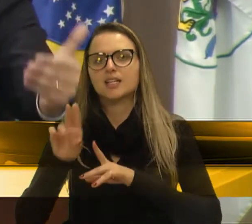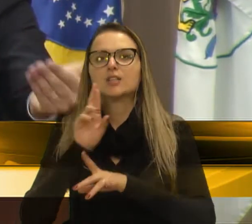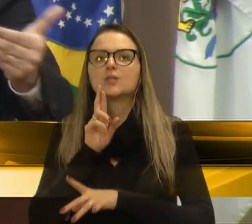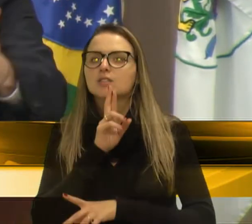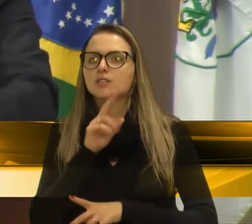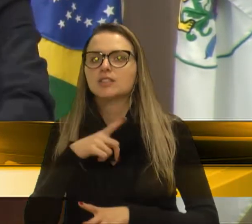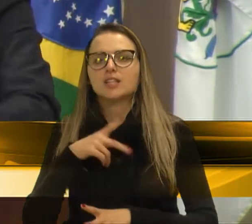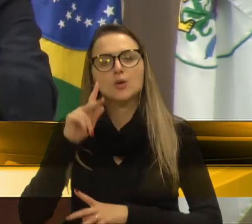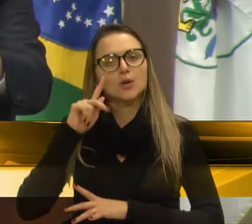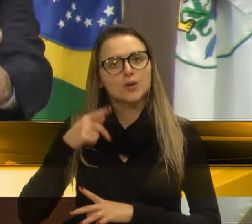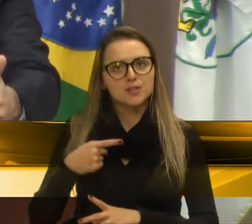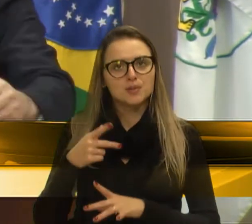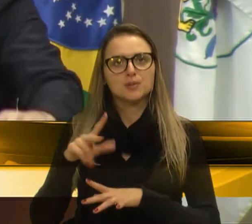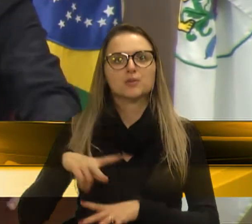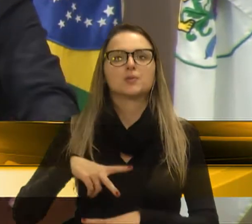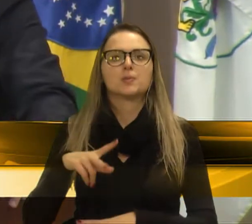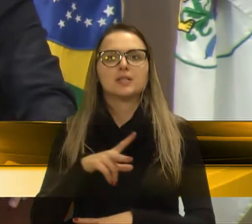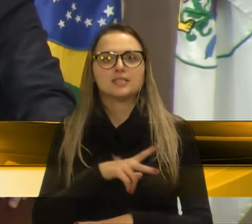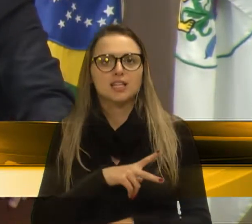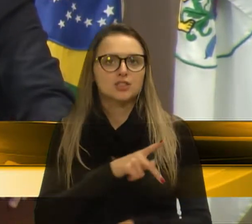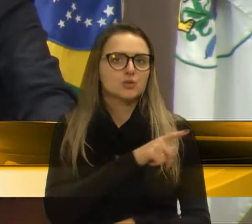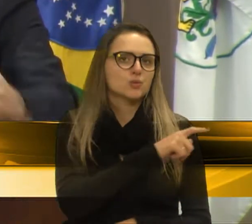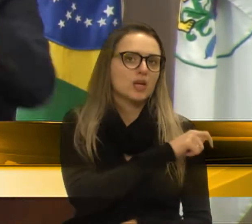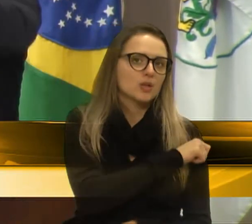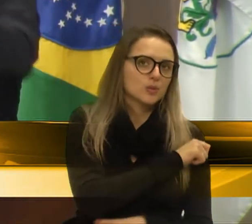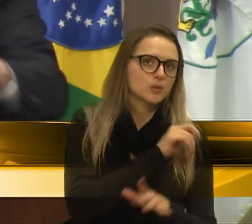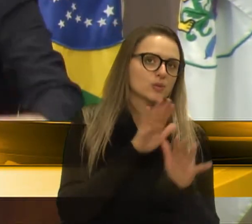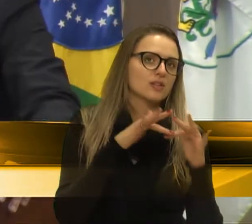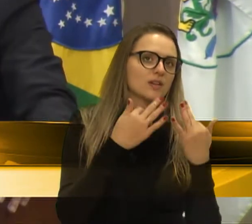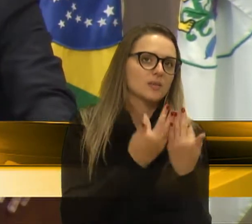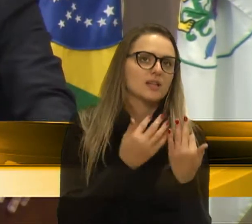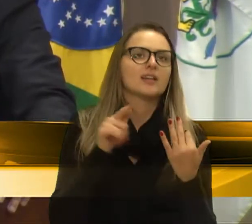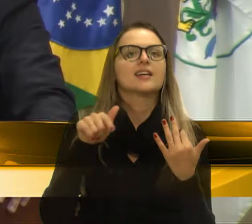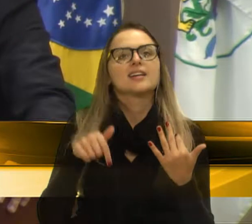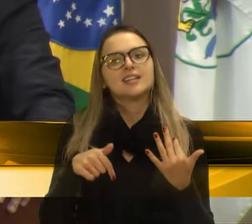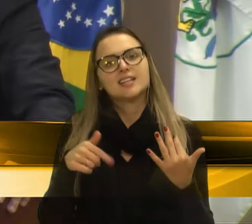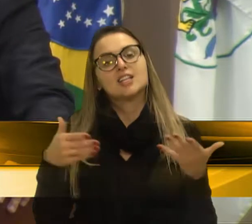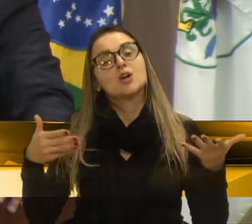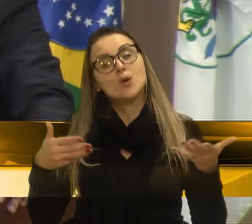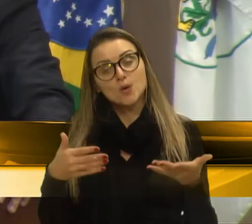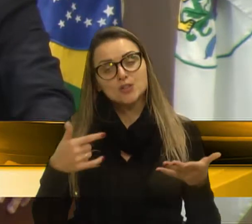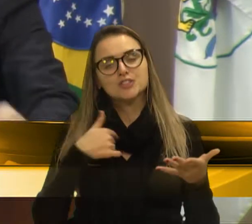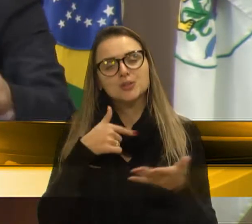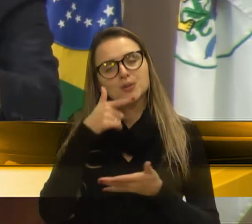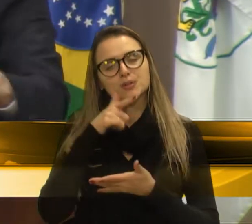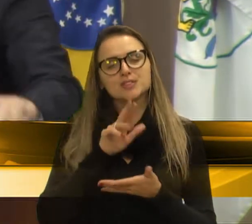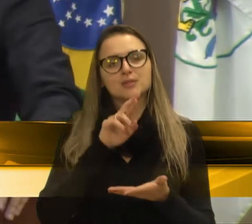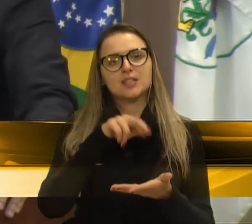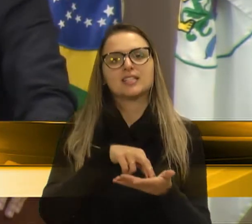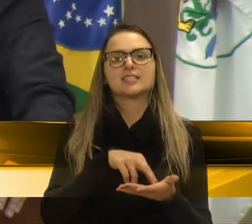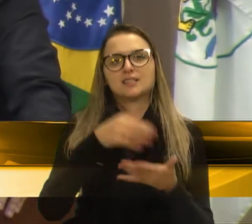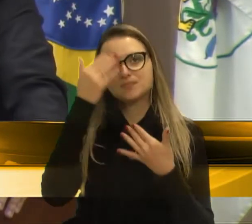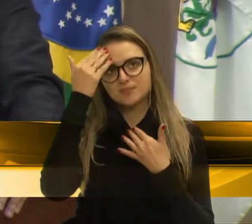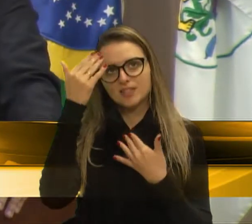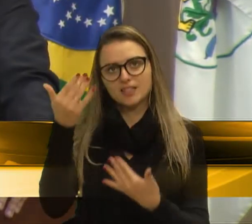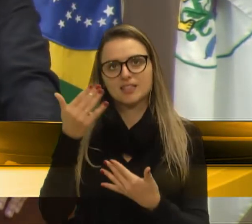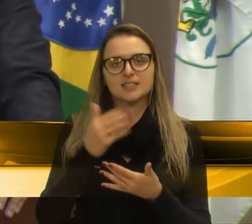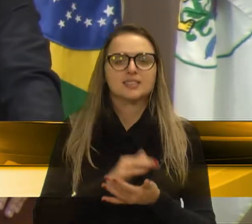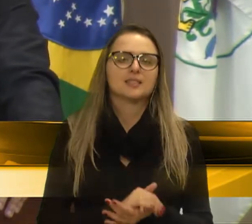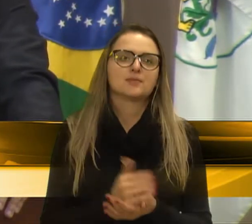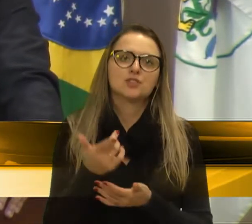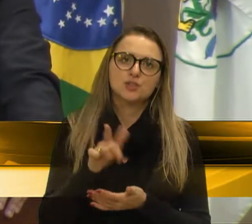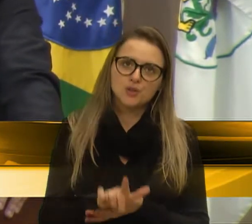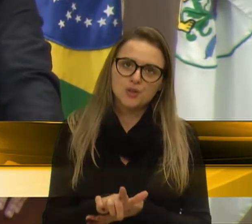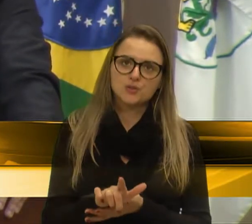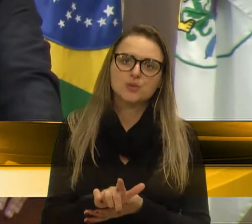de um paciente, de um familiar, de um aluno, e isso está sendo consagrado aqui hoje. Então, eu queria agradecer, da minha